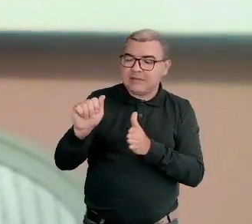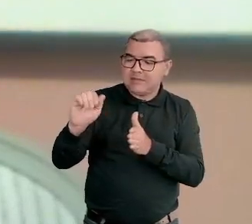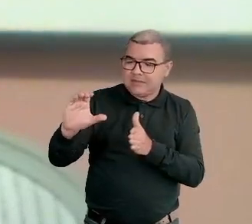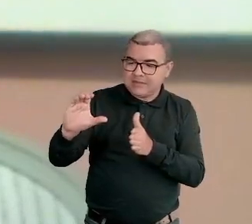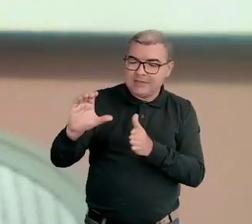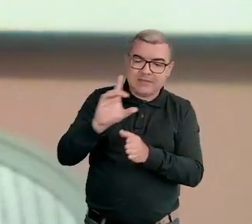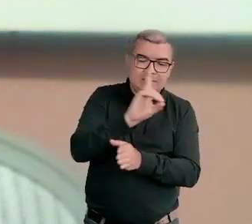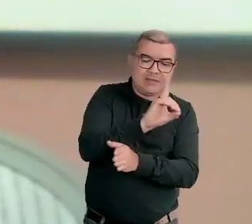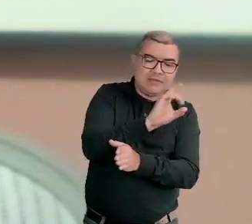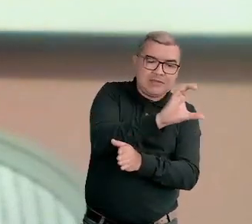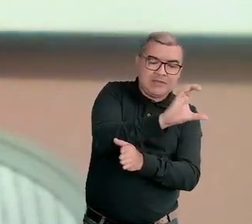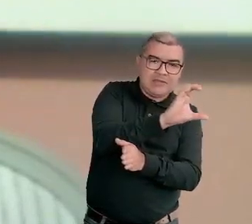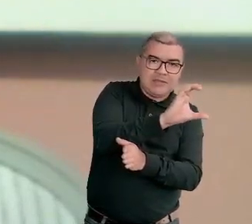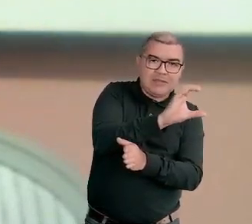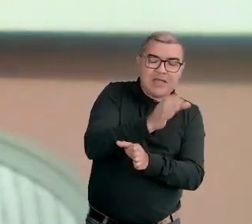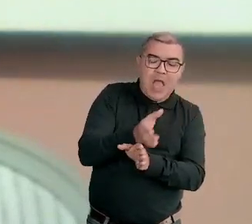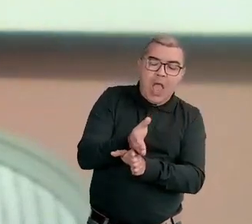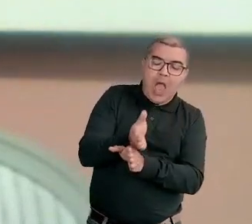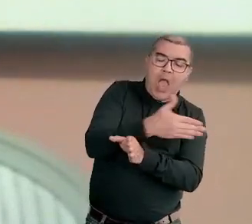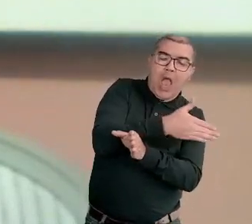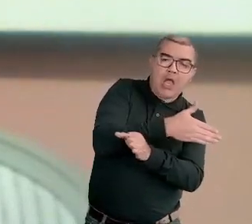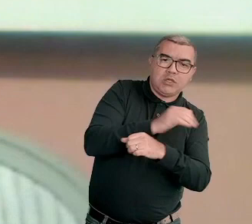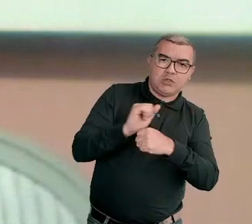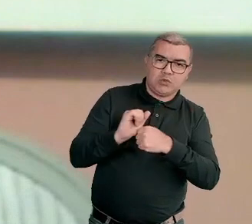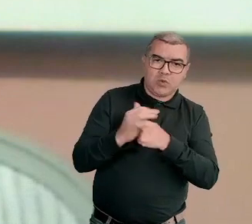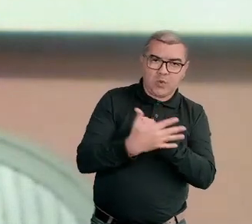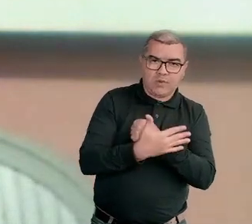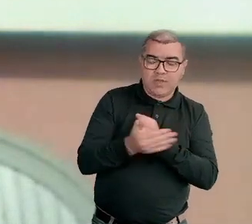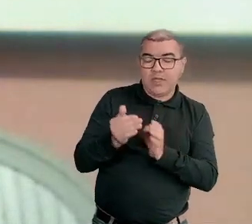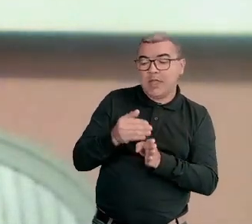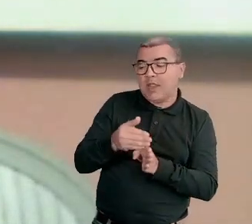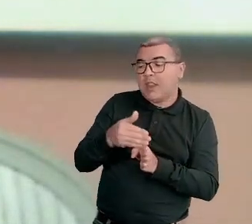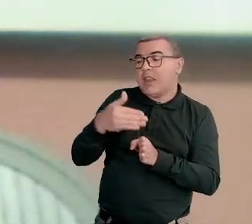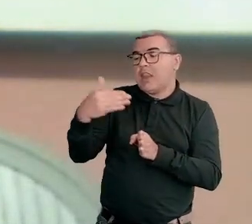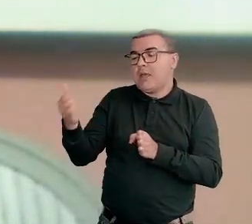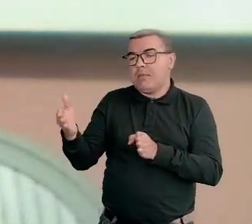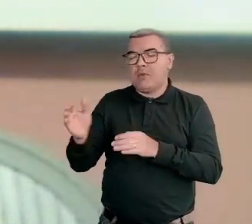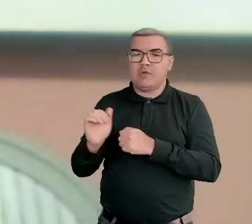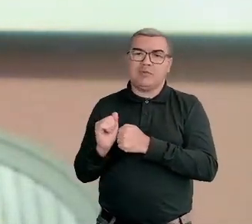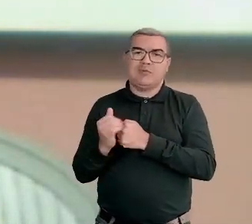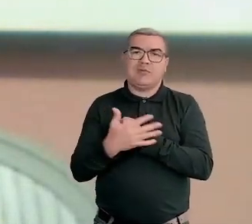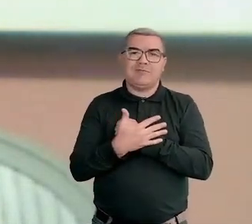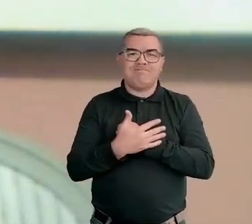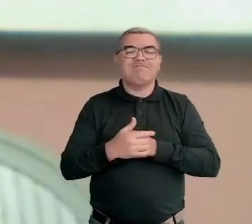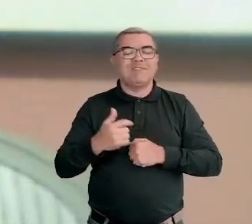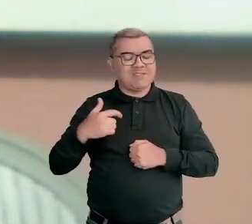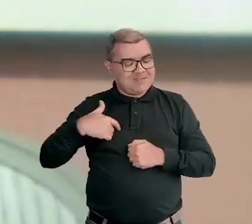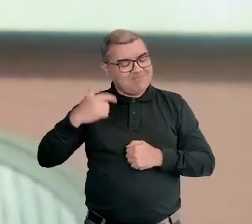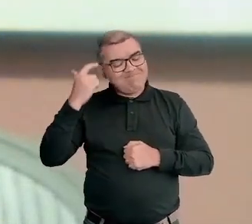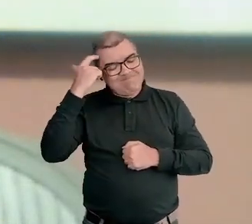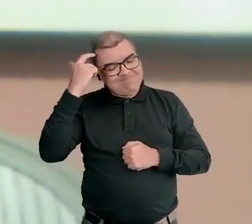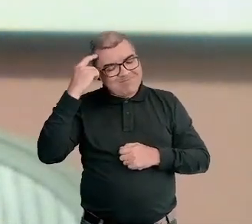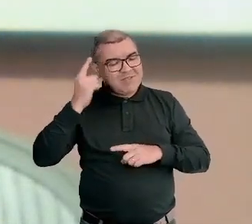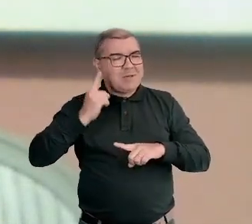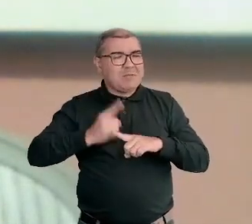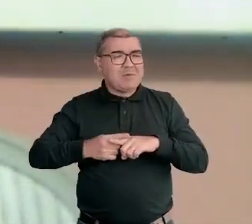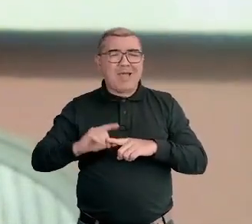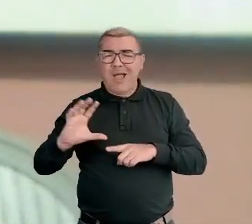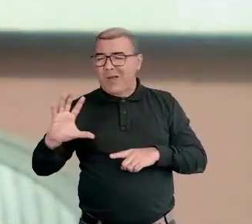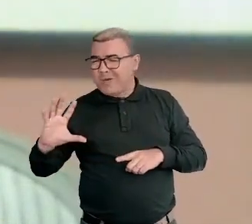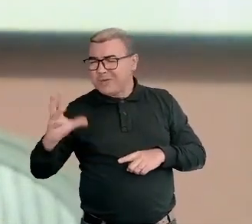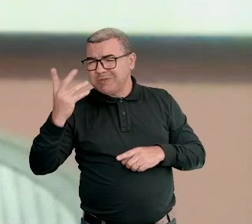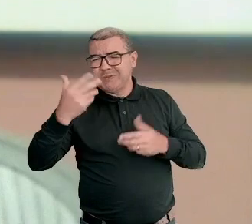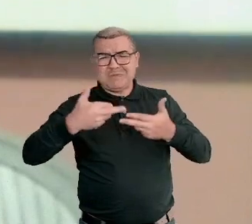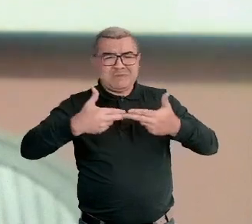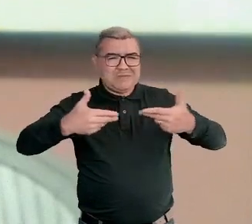né? Antes e depois da Covid. Né? Eu tenho pouca dúvida quanto a isso e acredito em todos os sentidos, pois muita